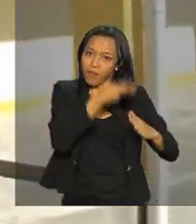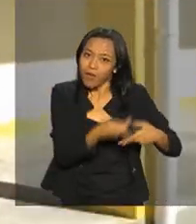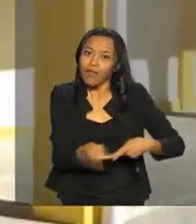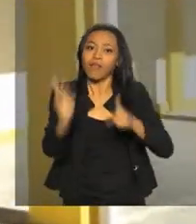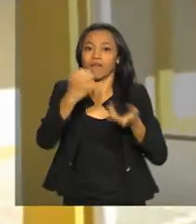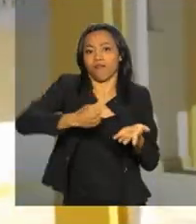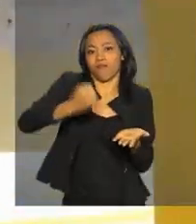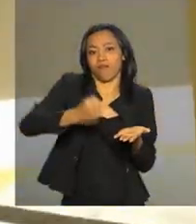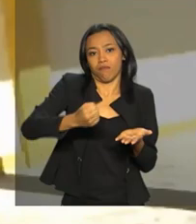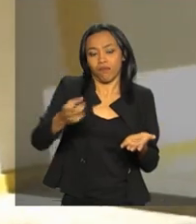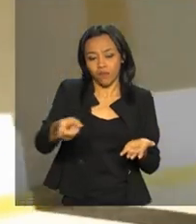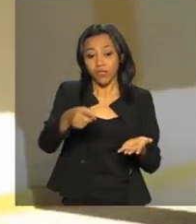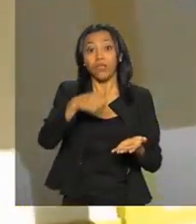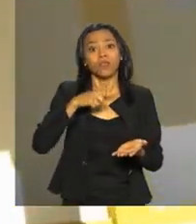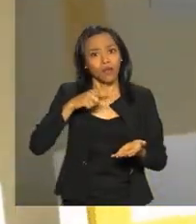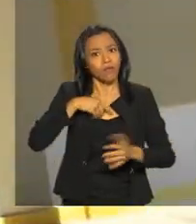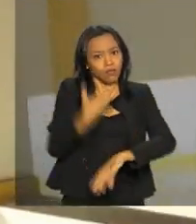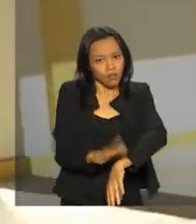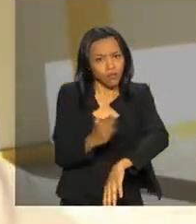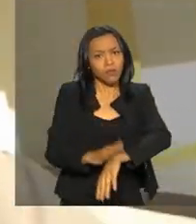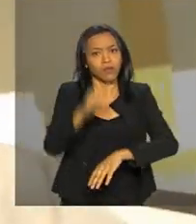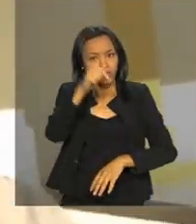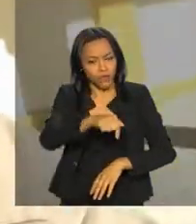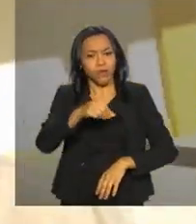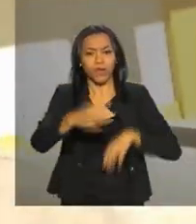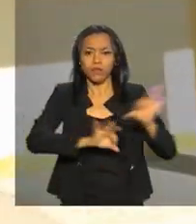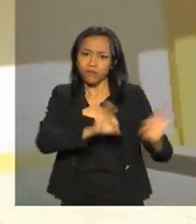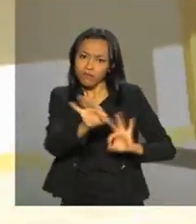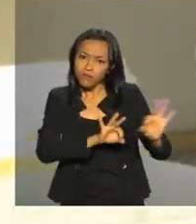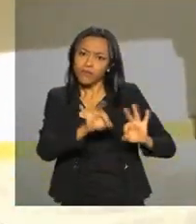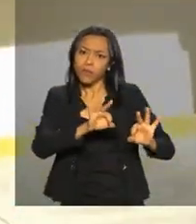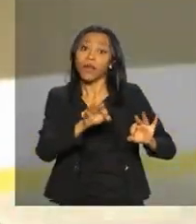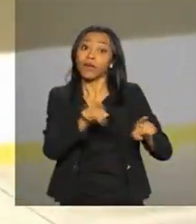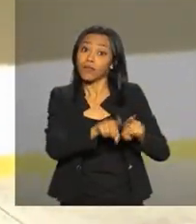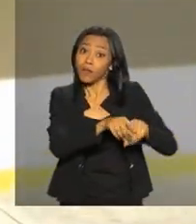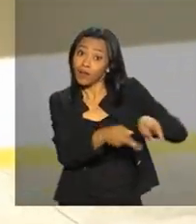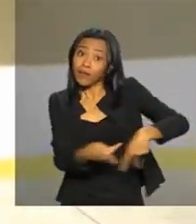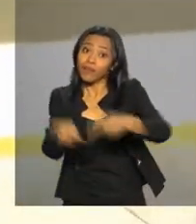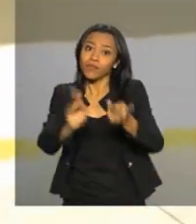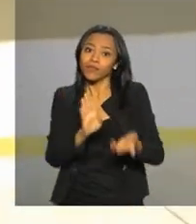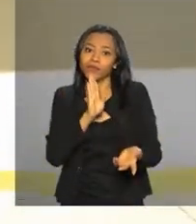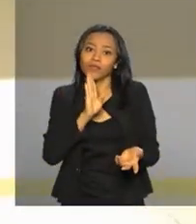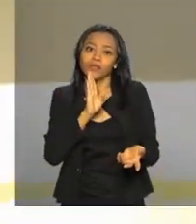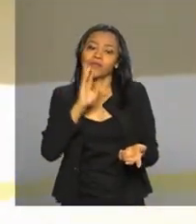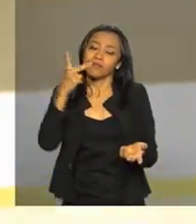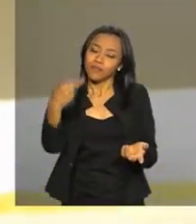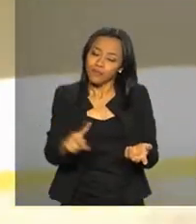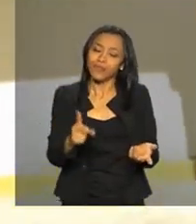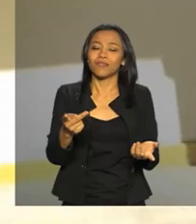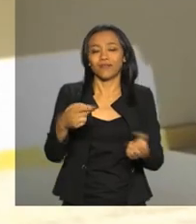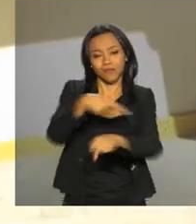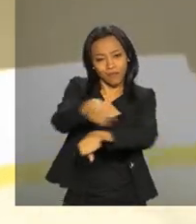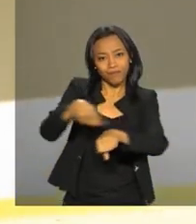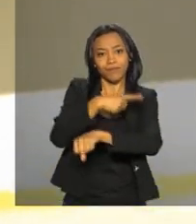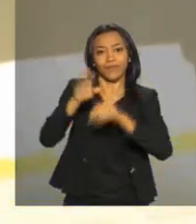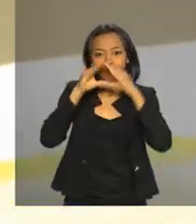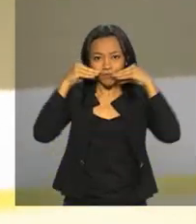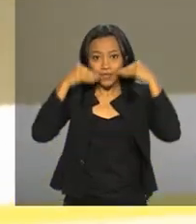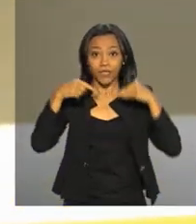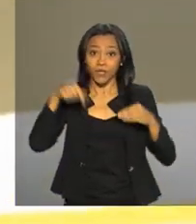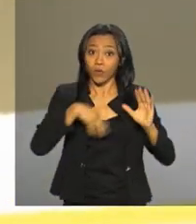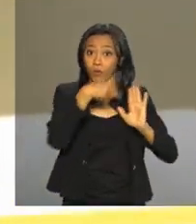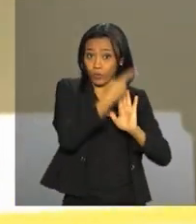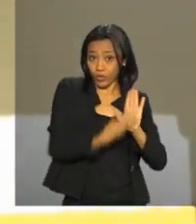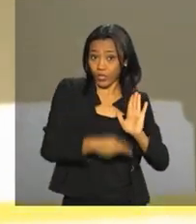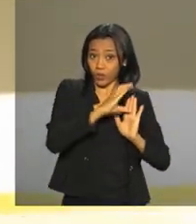espaço, capacitou profissionais que vão atuar aqui e também transferiu tecnologia para o país moçambicano. O projeto foi